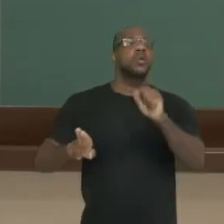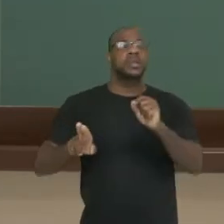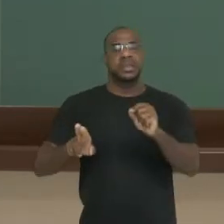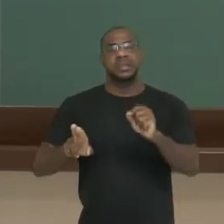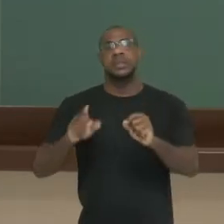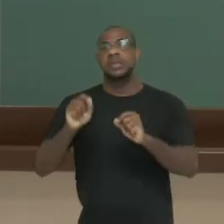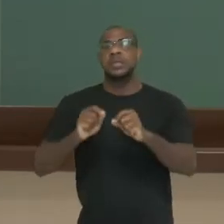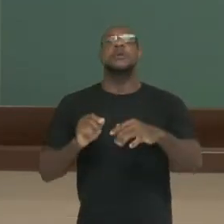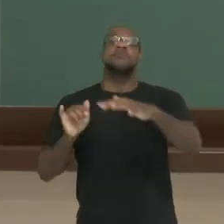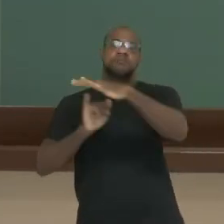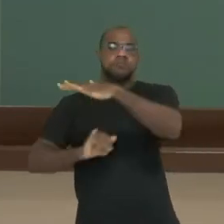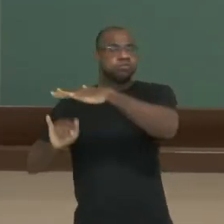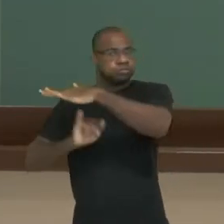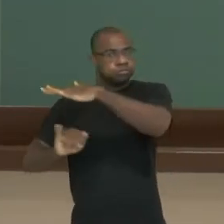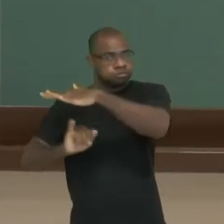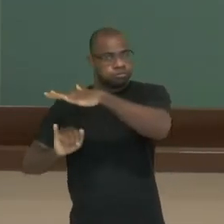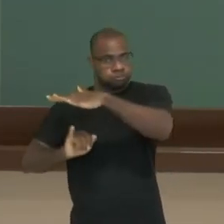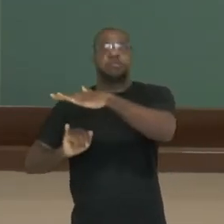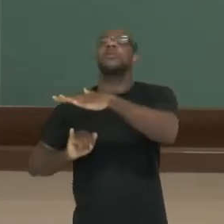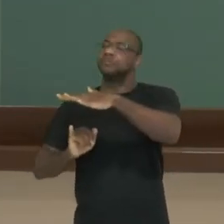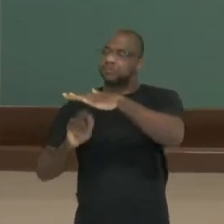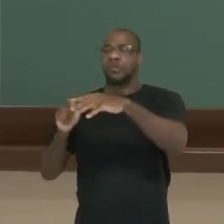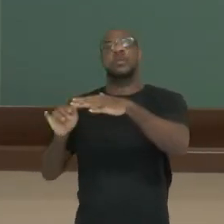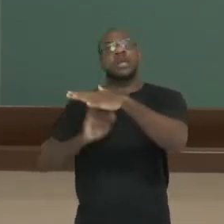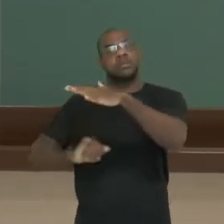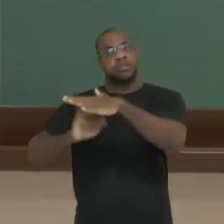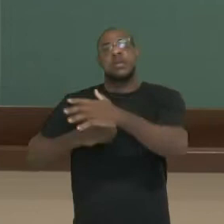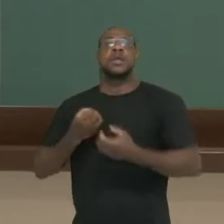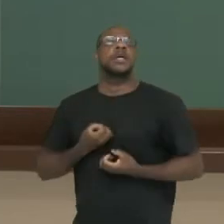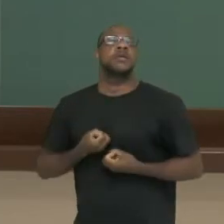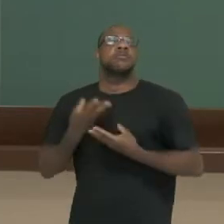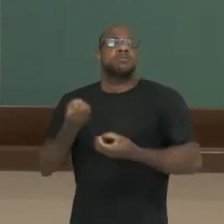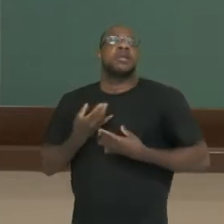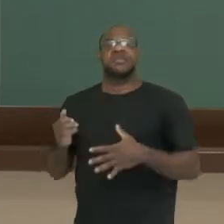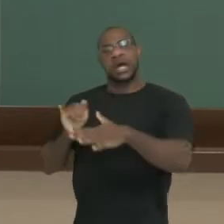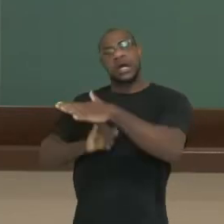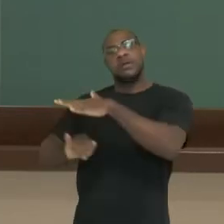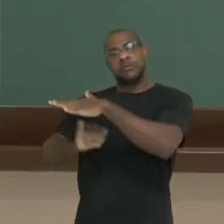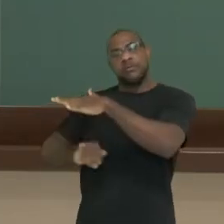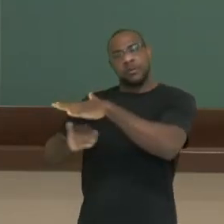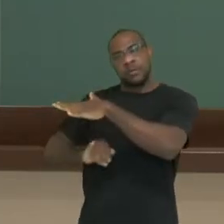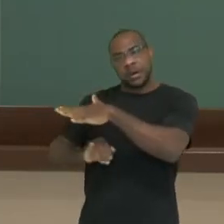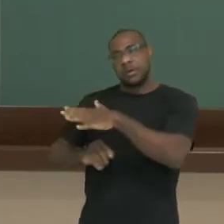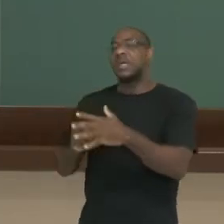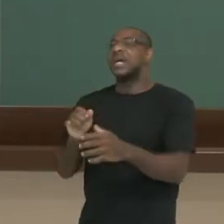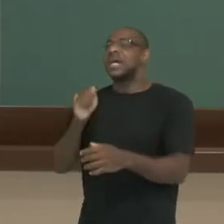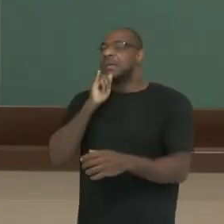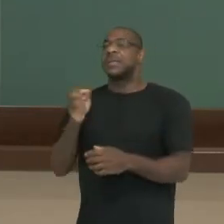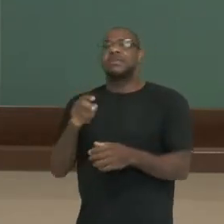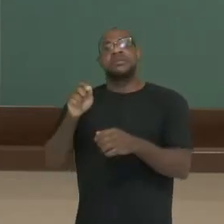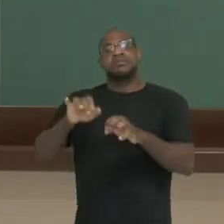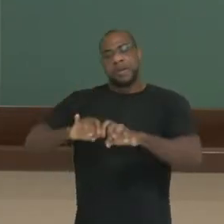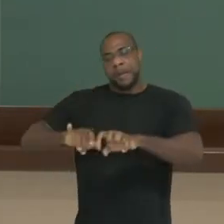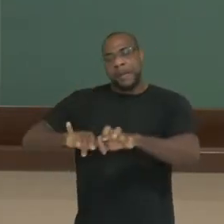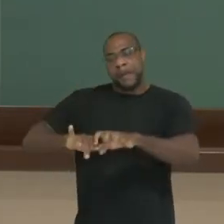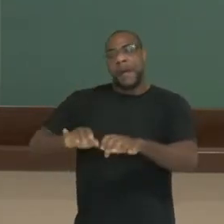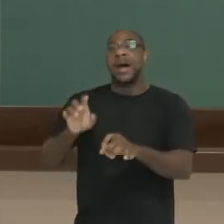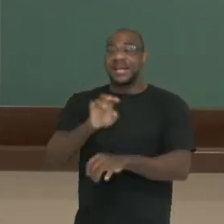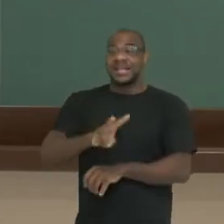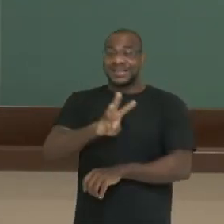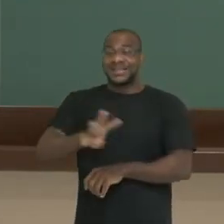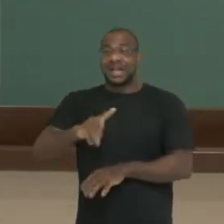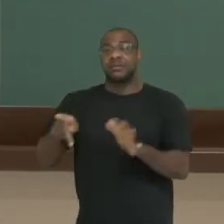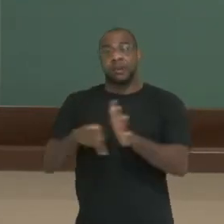variante informal, se ele for direcionar essa carta, por exemplo, diretamente no site de reclamação da loja onde